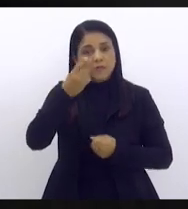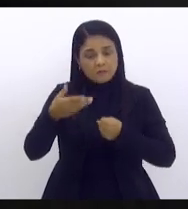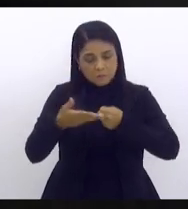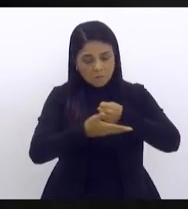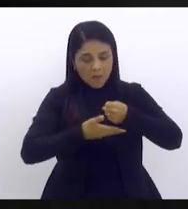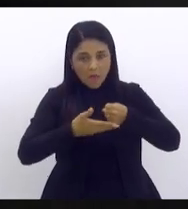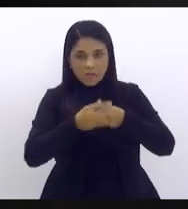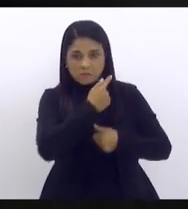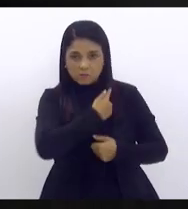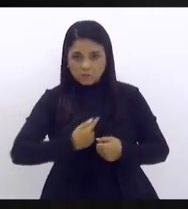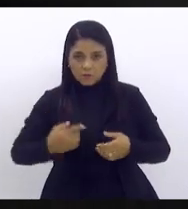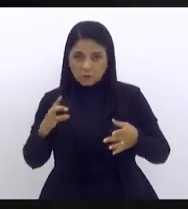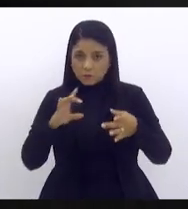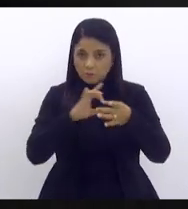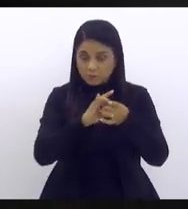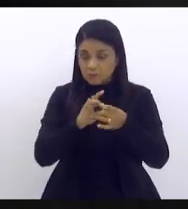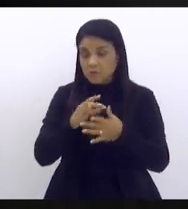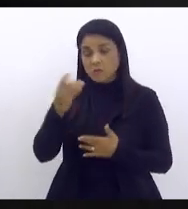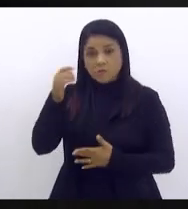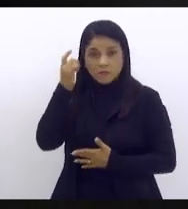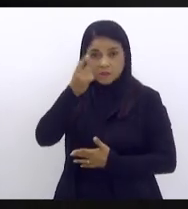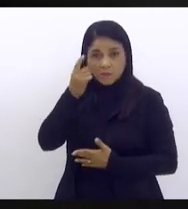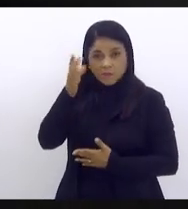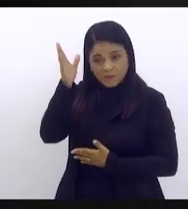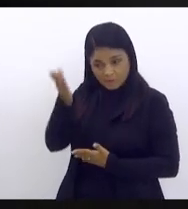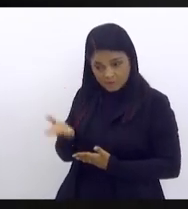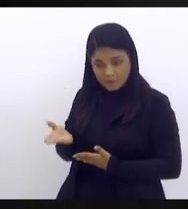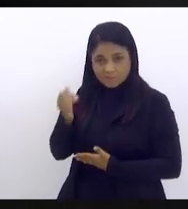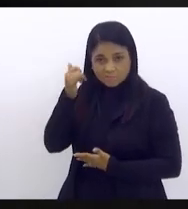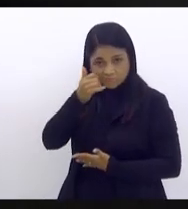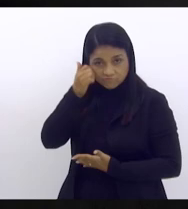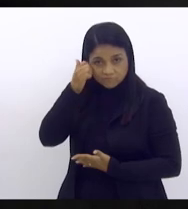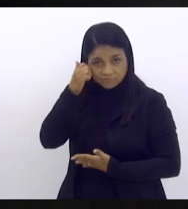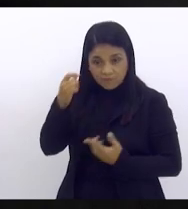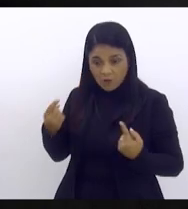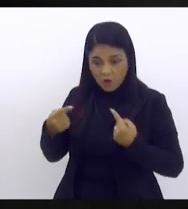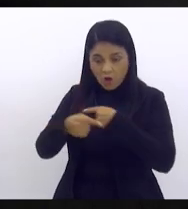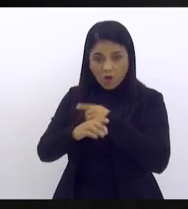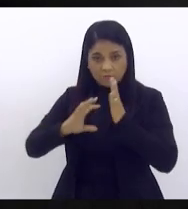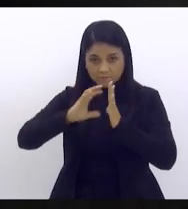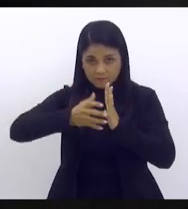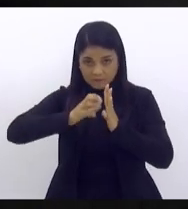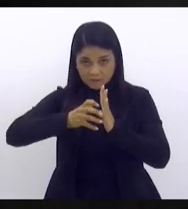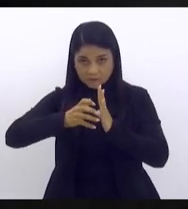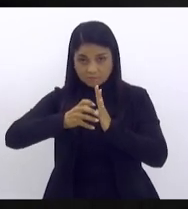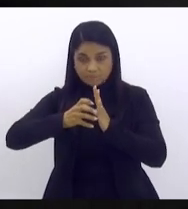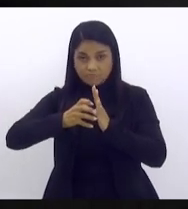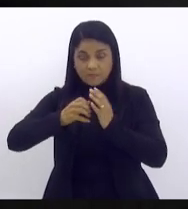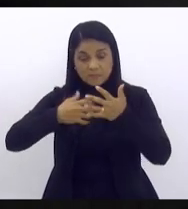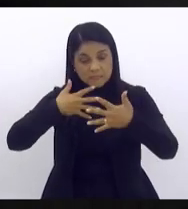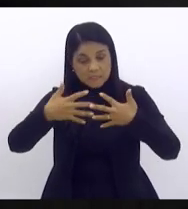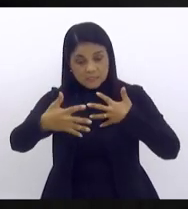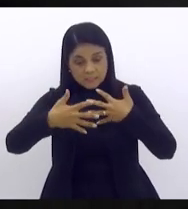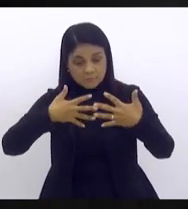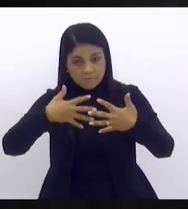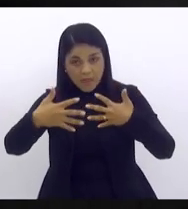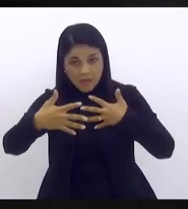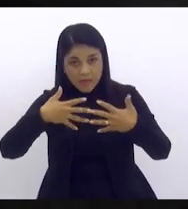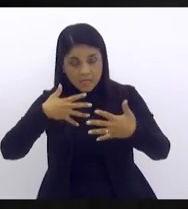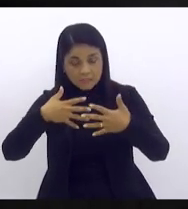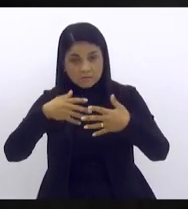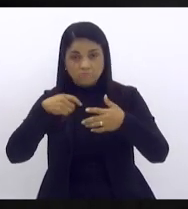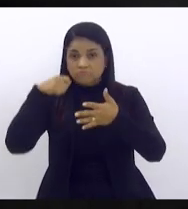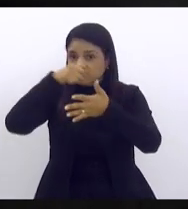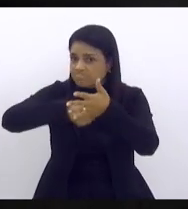governo, uma deputada de oposição, com transparência, né, lutando por algo, primeiro, que é